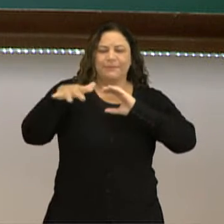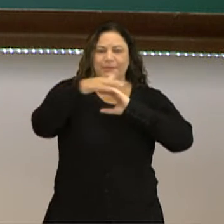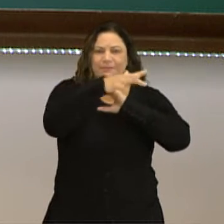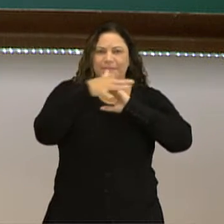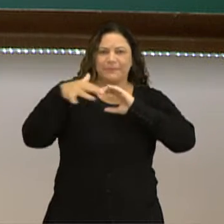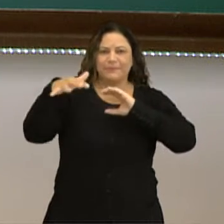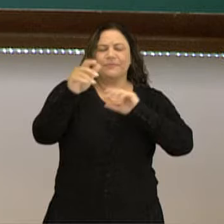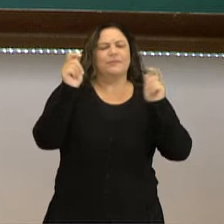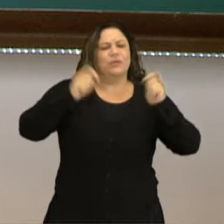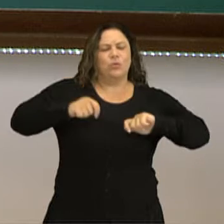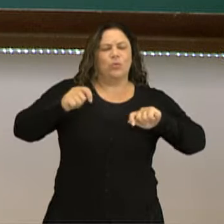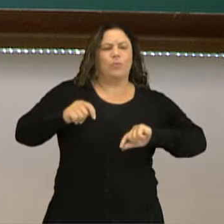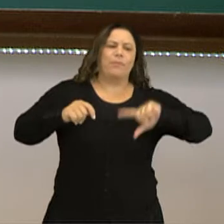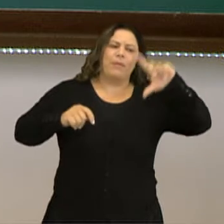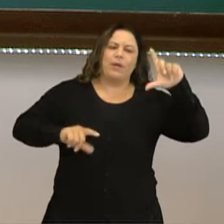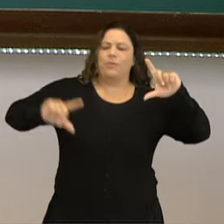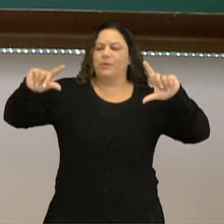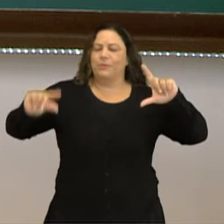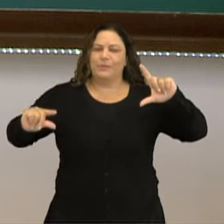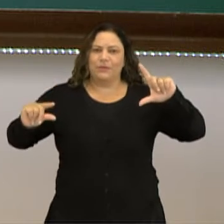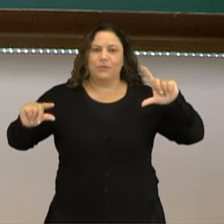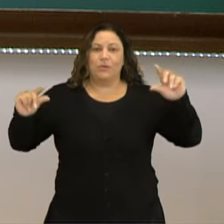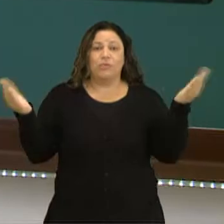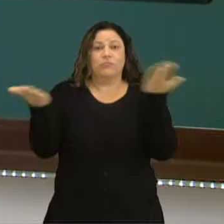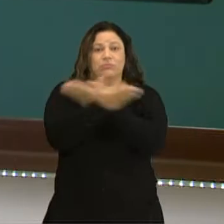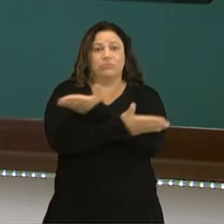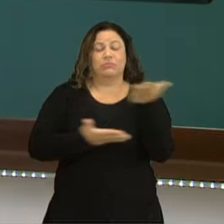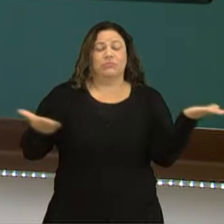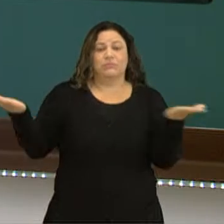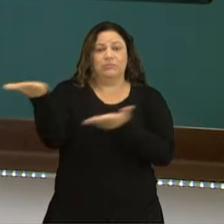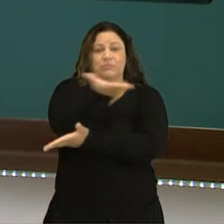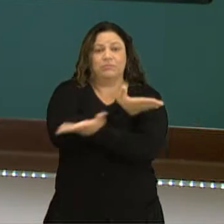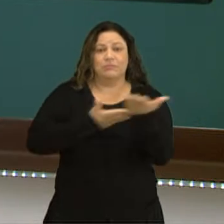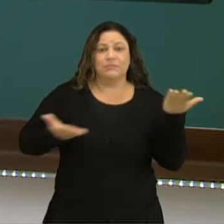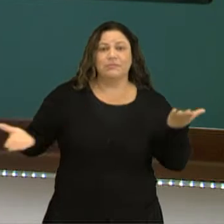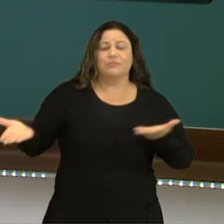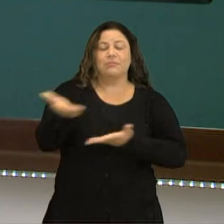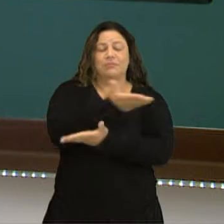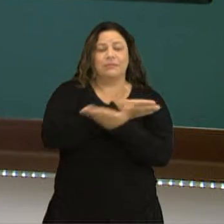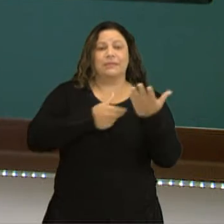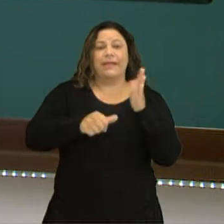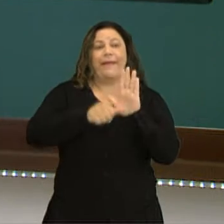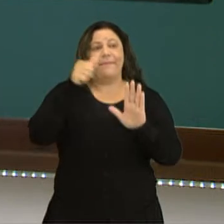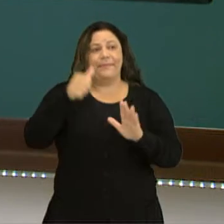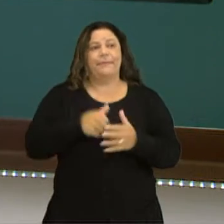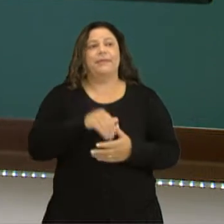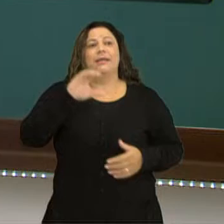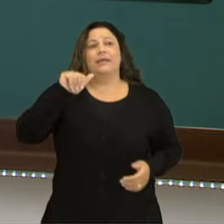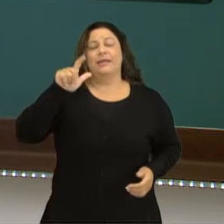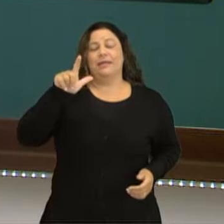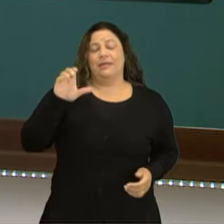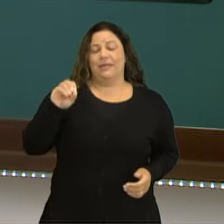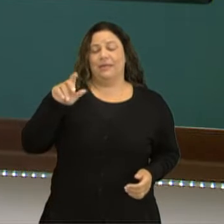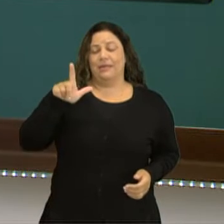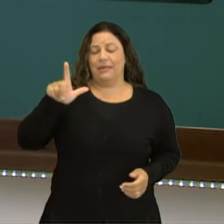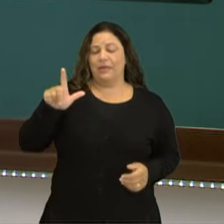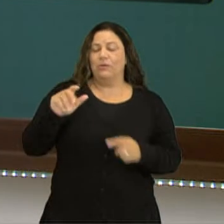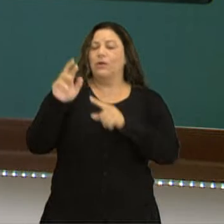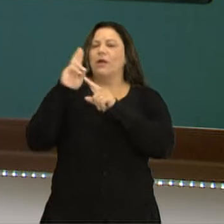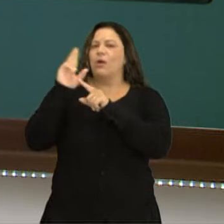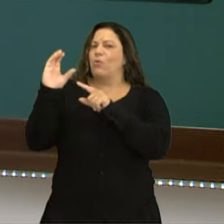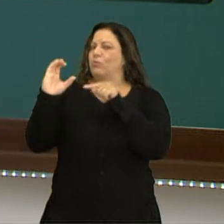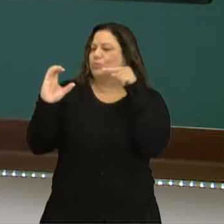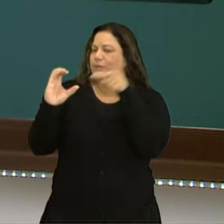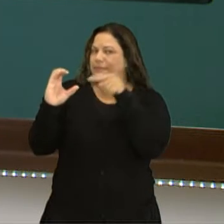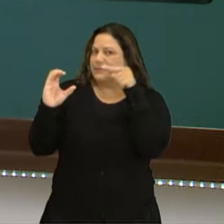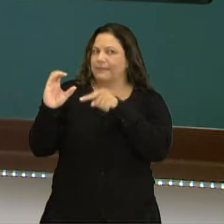energia térmica que passa, é a energia que passa. Isso é o calor. Então, a primeira é o calor. A segunda indica